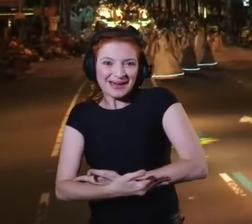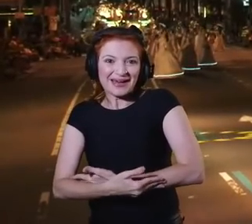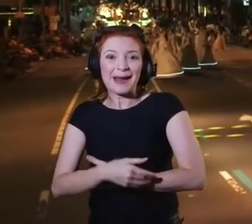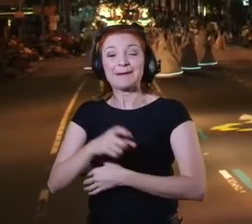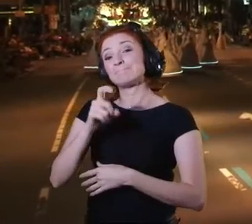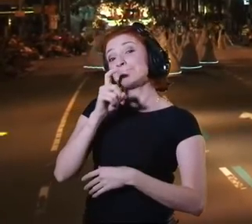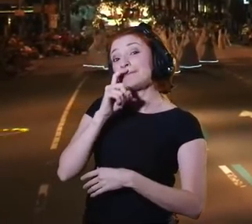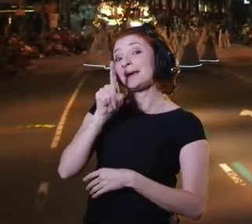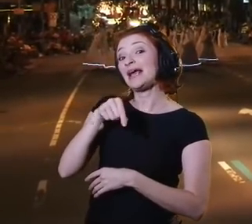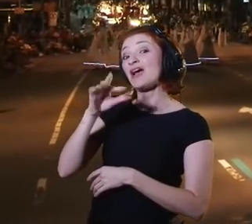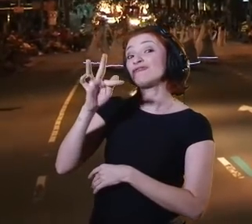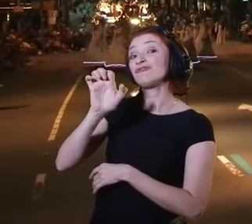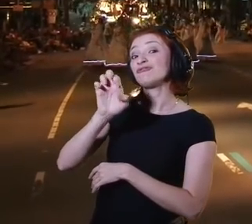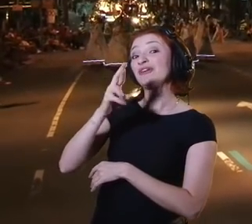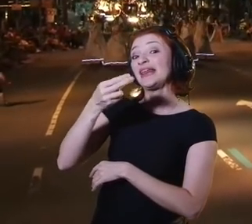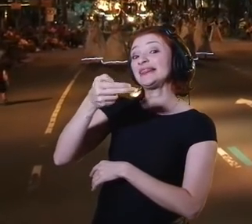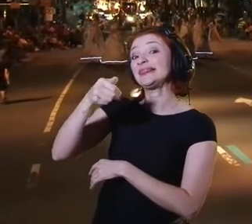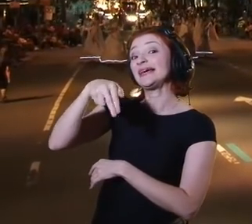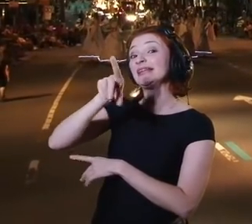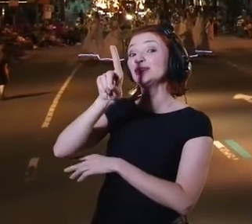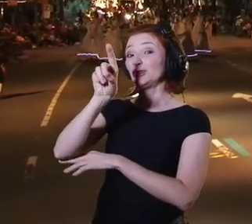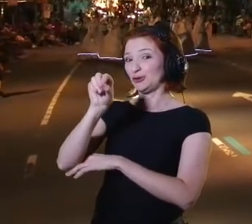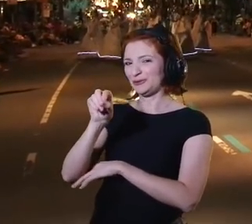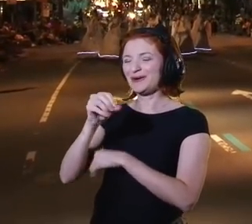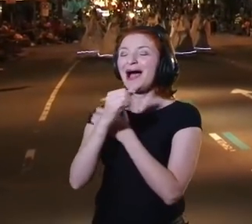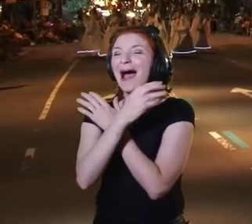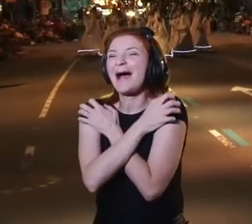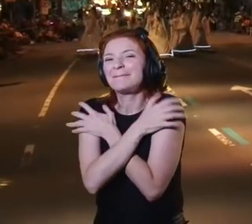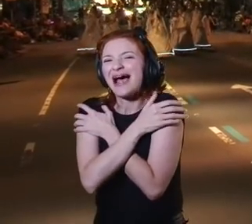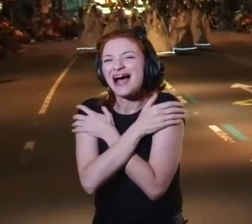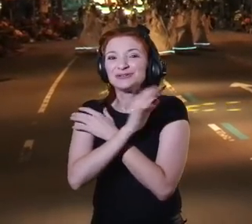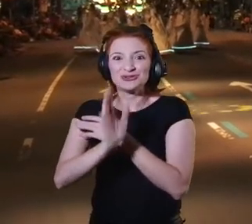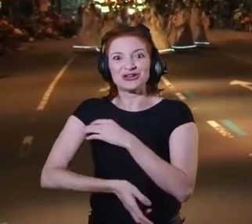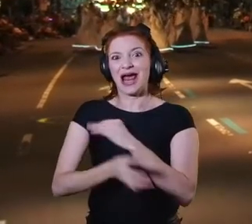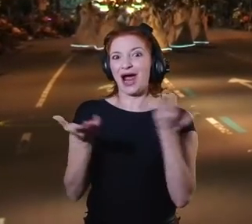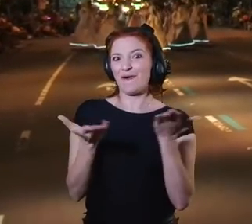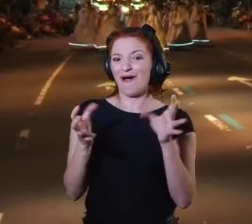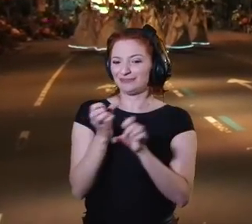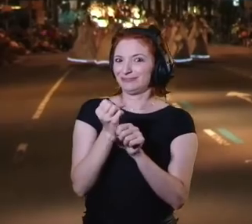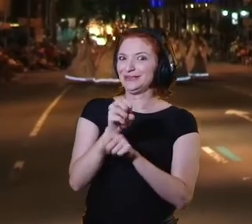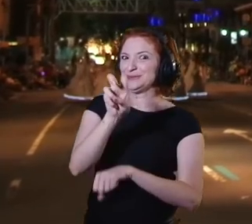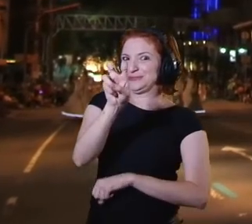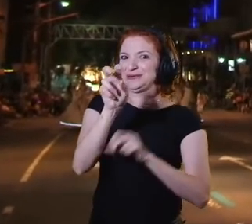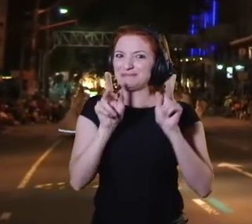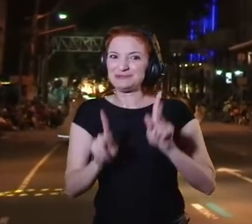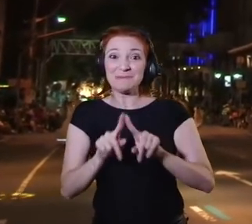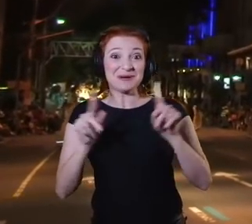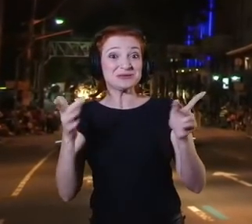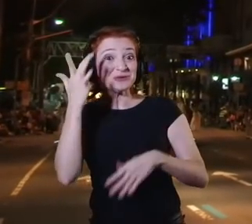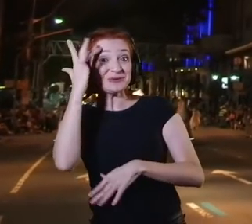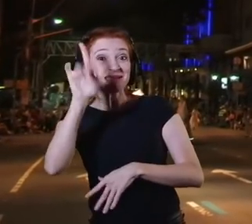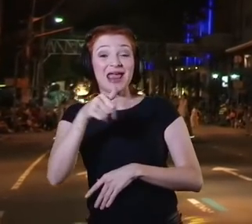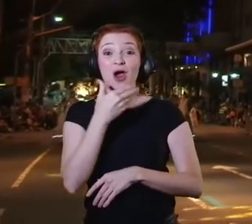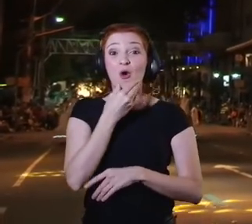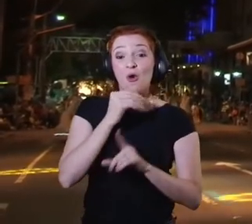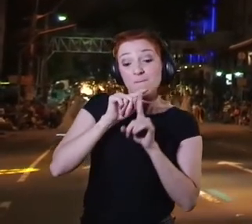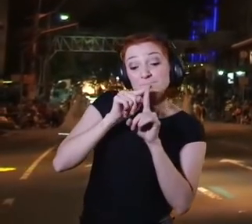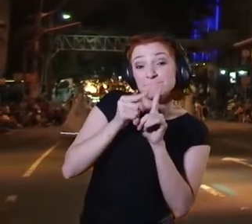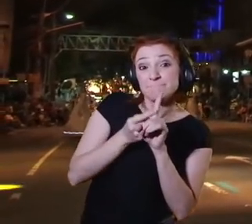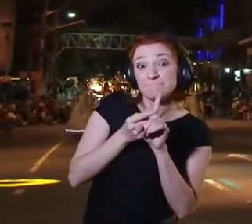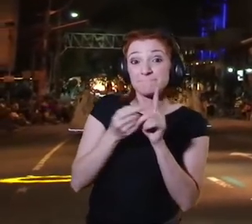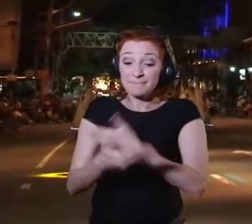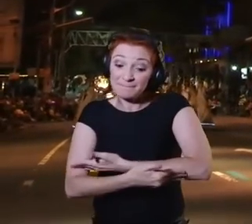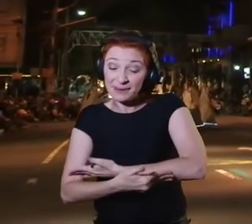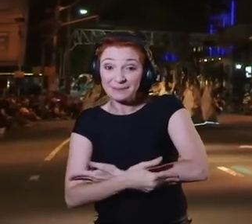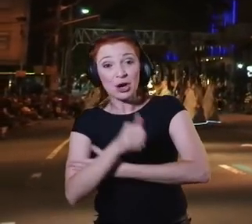O Fernando. Fernando, um abraço, Fernando. Já estamos aqui em cinco. Não sabemos se é ele ou ela, mas que venha com a saúde. Quem